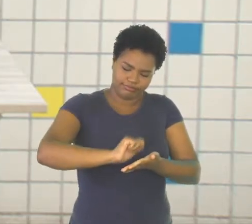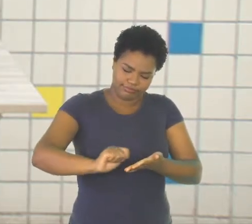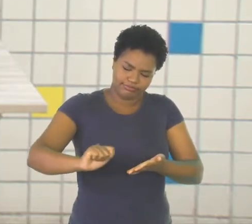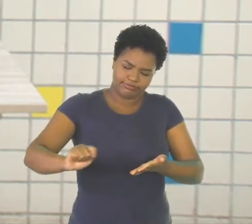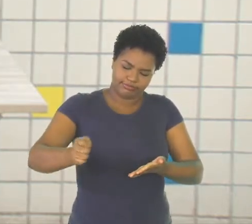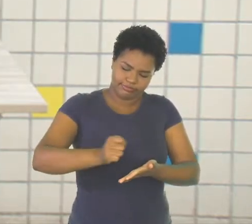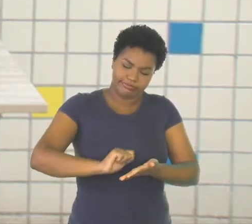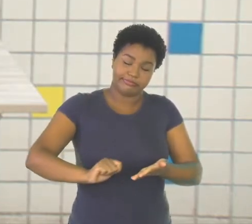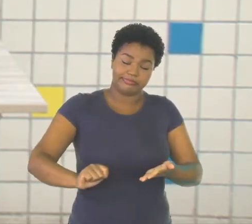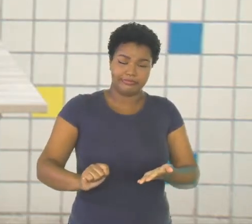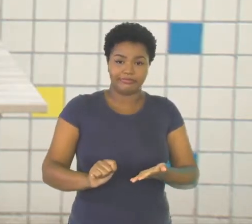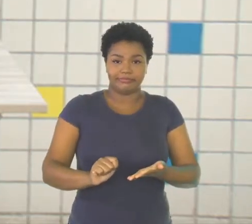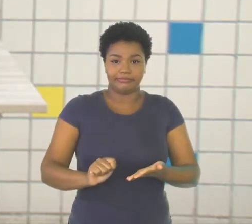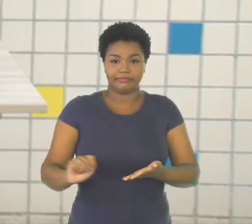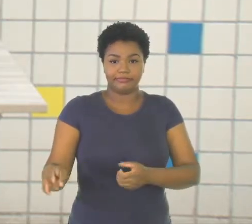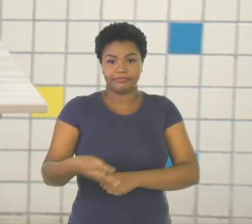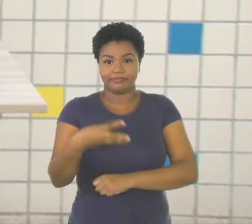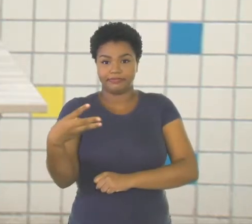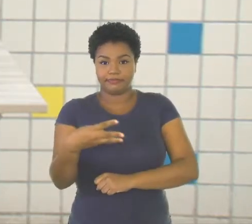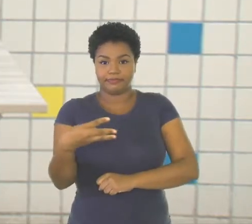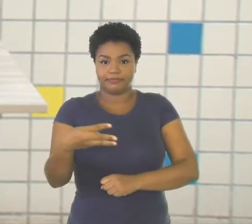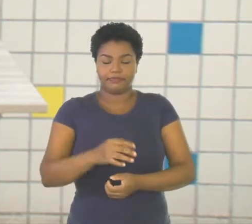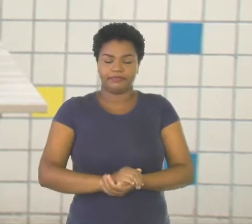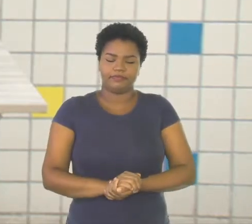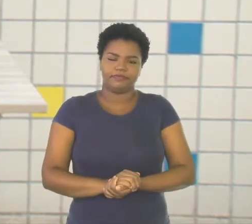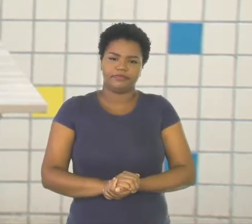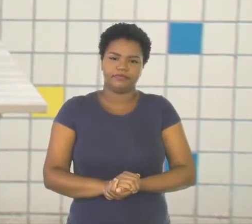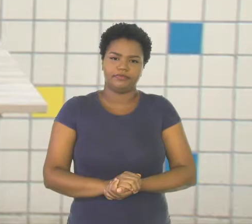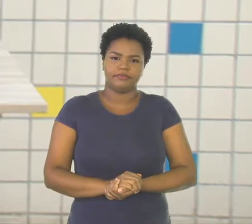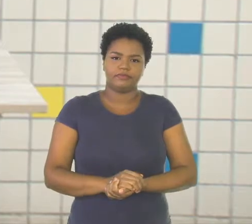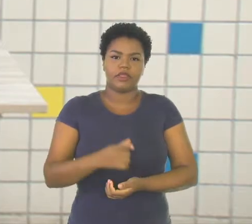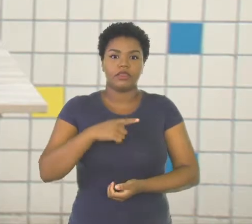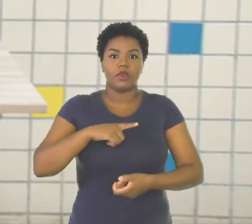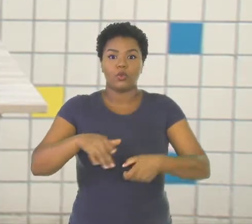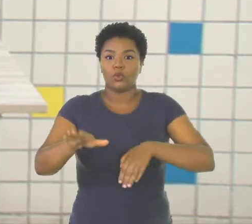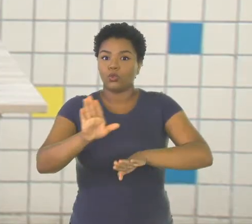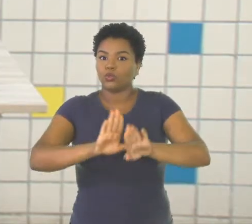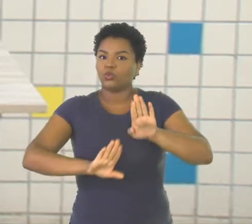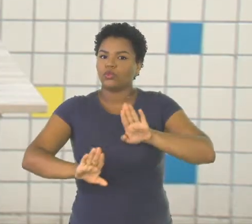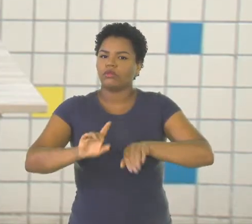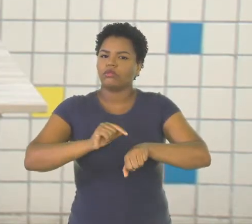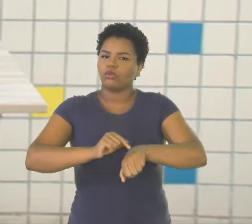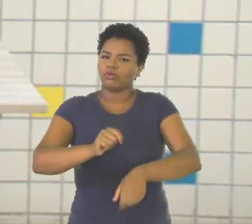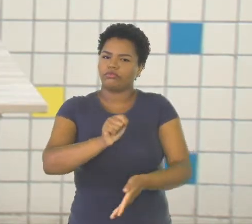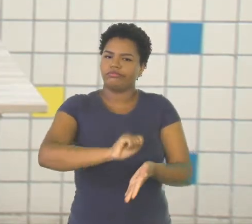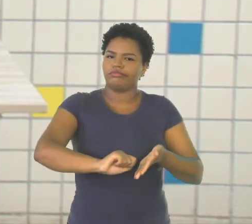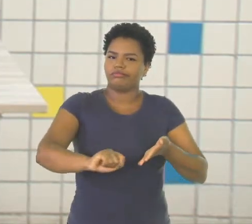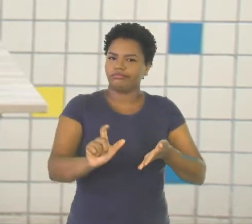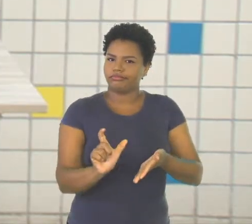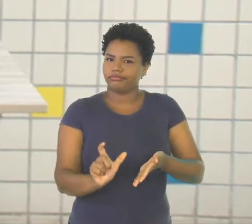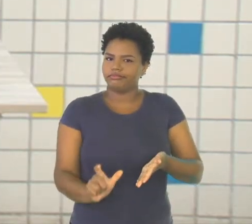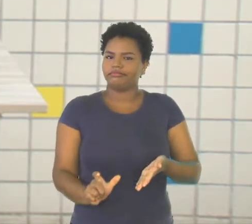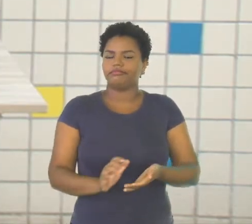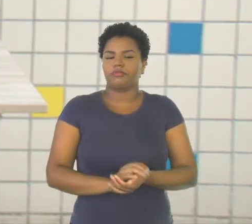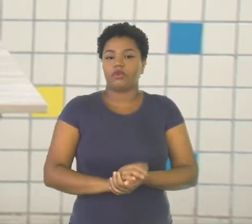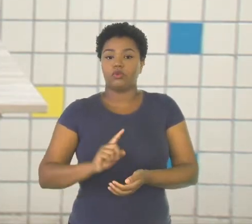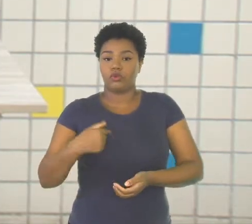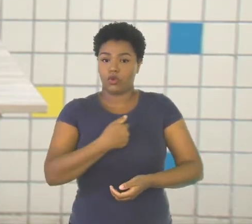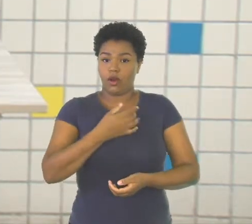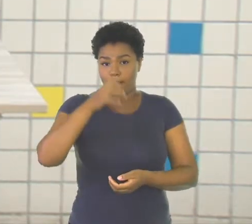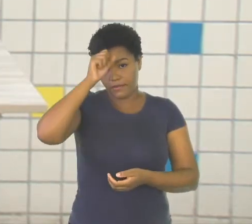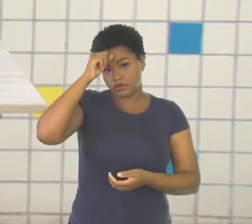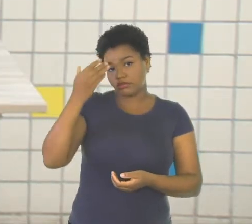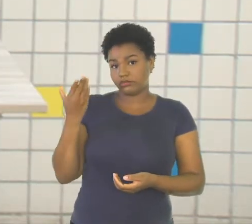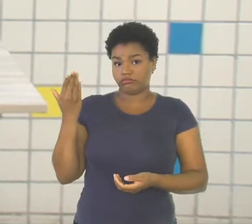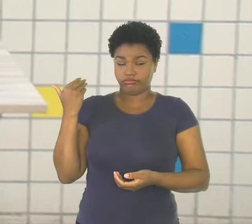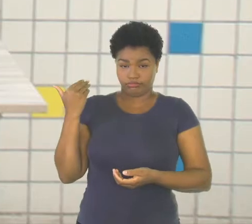escrever. Terceiro, ter muito cuidado com a escrita das palavras. Nós já aprendemos na aula